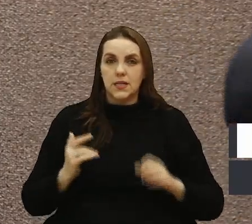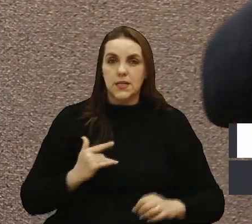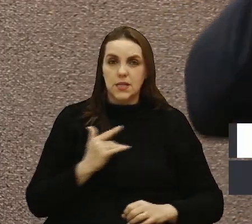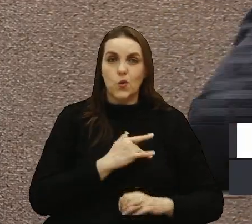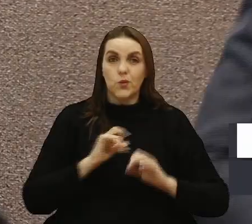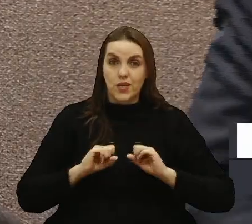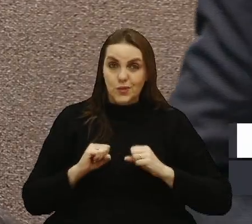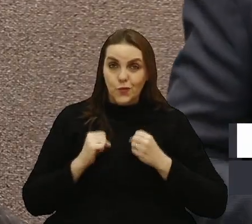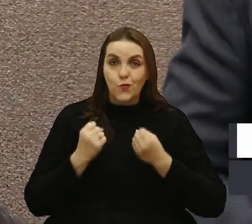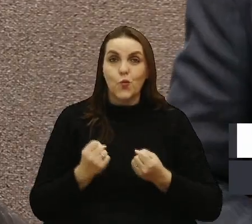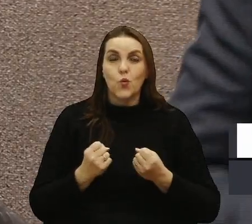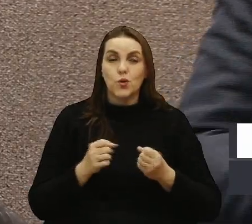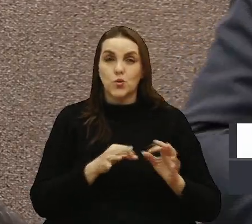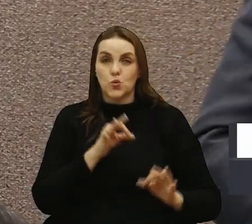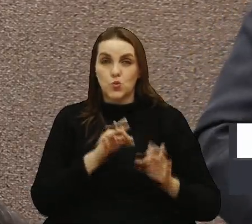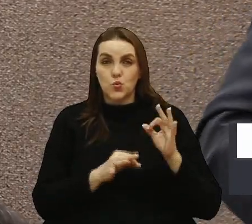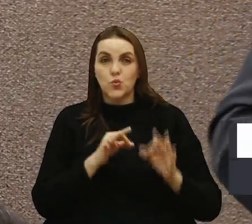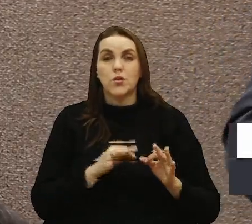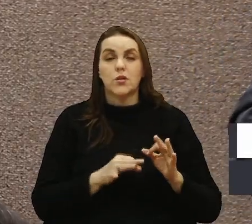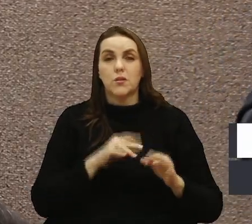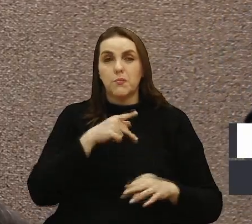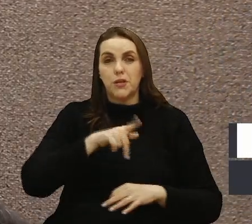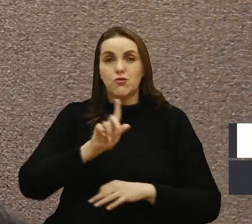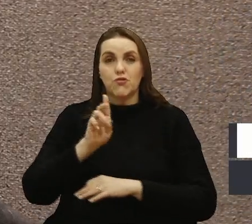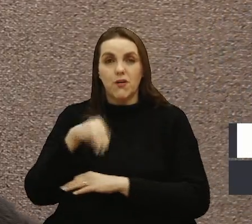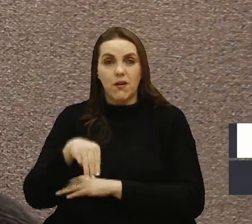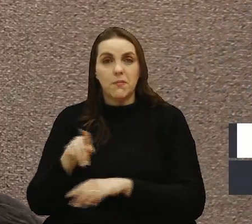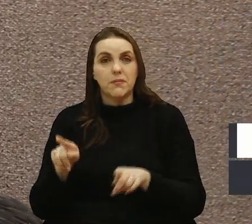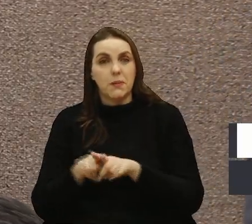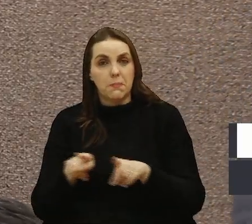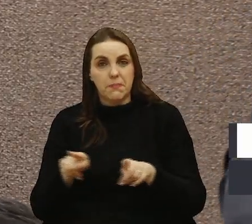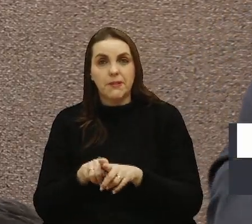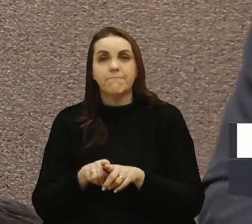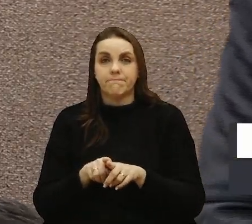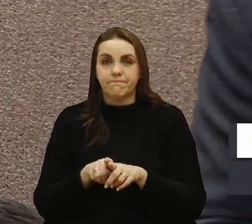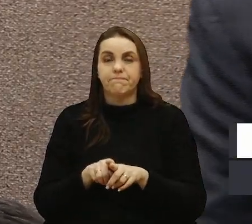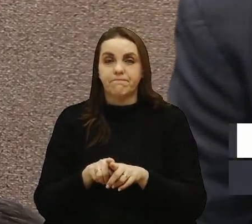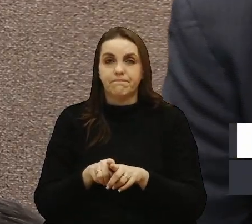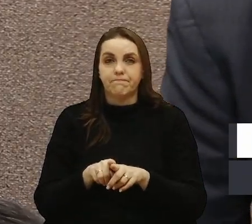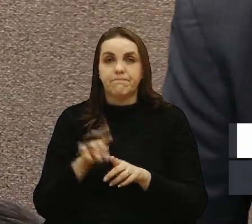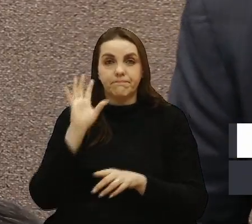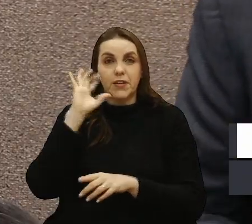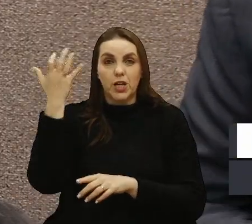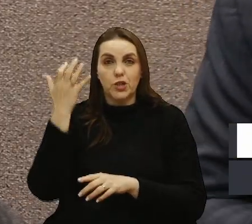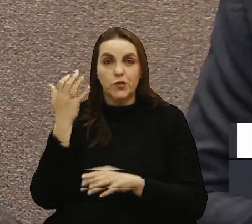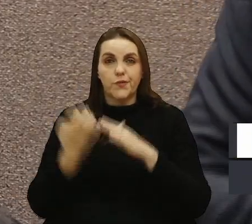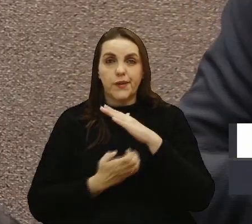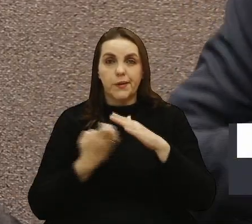que a questão jurídica, a PGM também, para resolver essa questão com ideias. Era isso, senhor presidente.